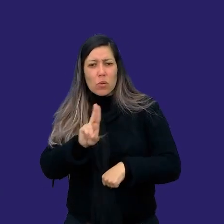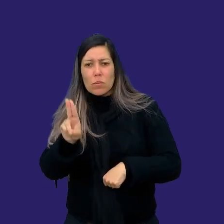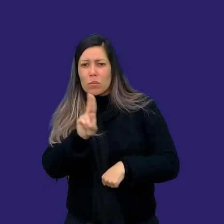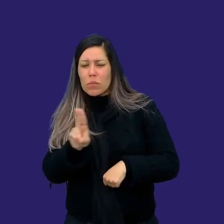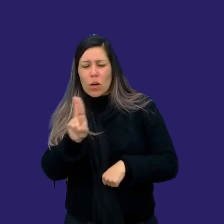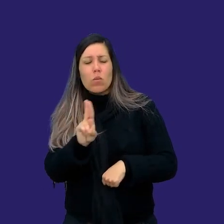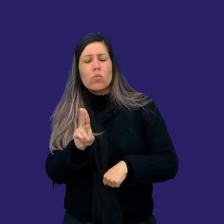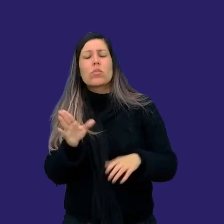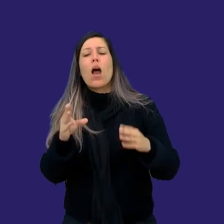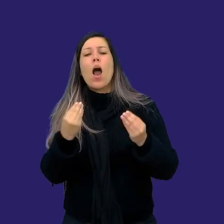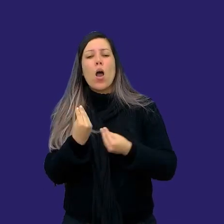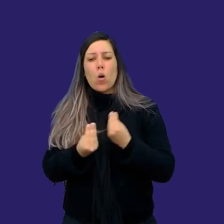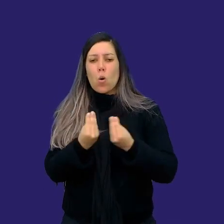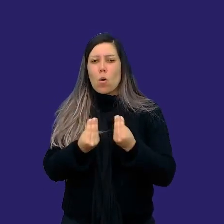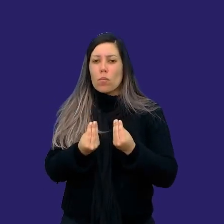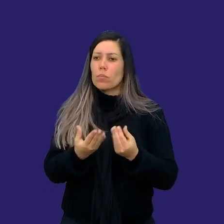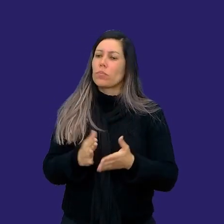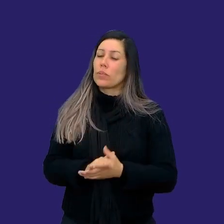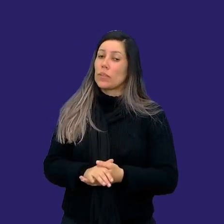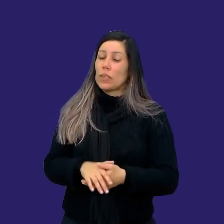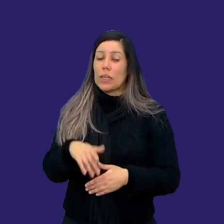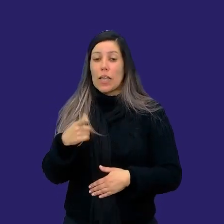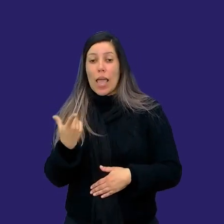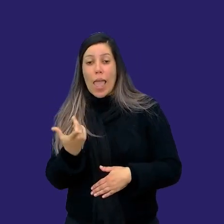Pessoal, na realidade, ela sistematizou,